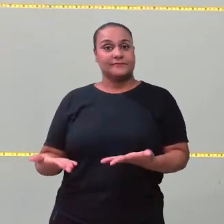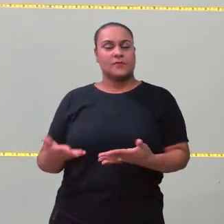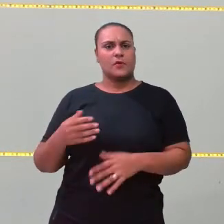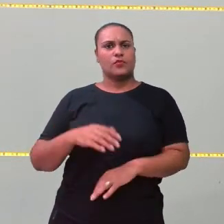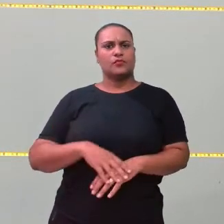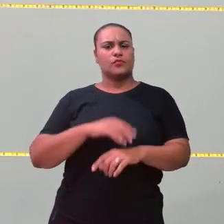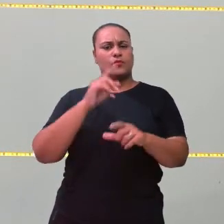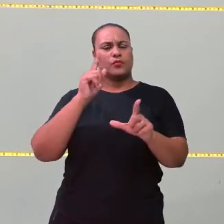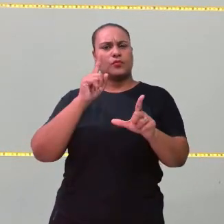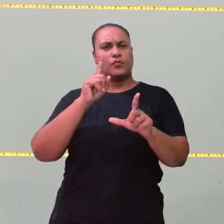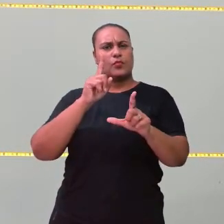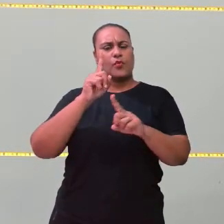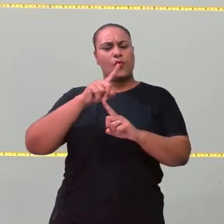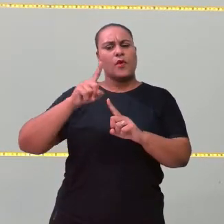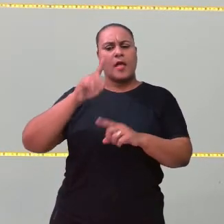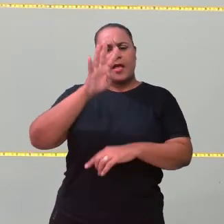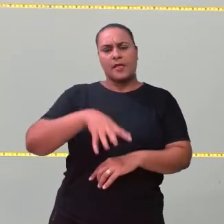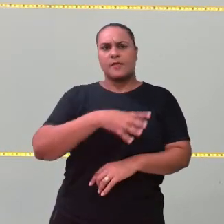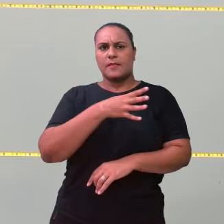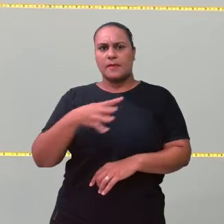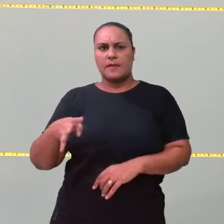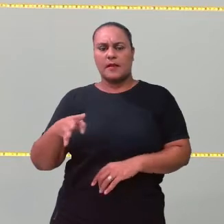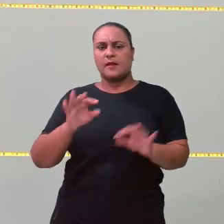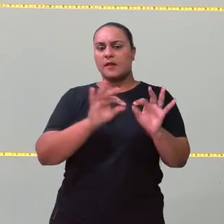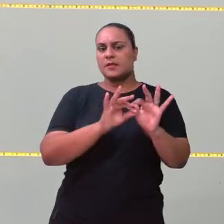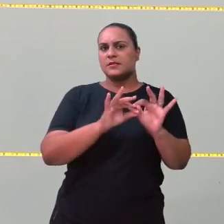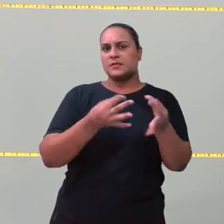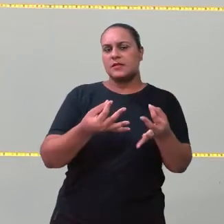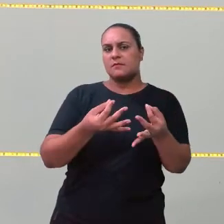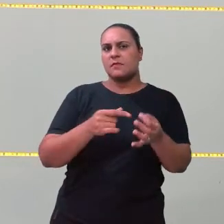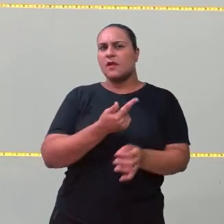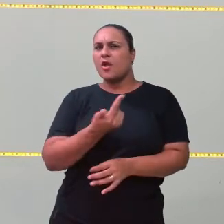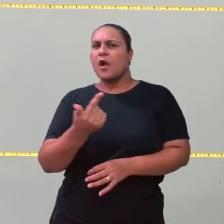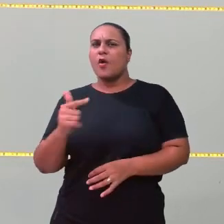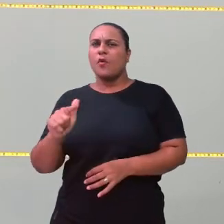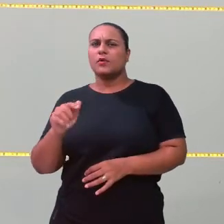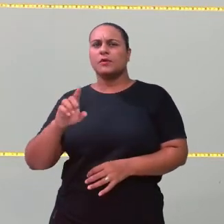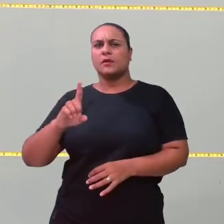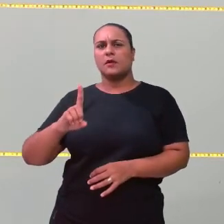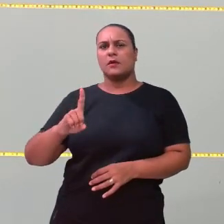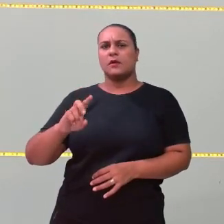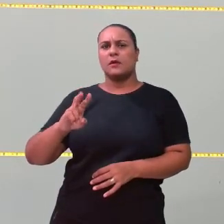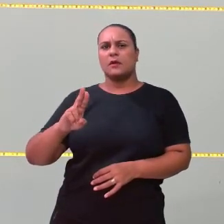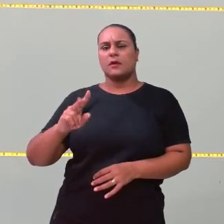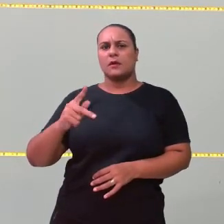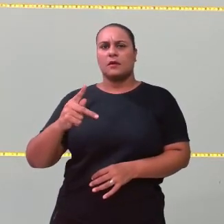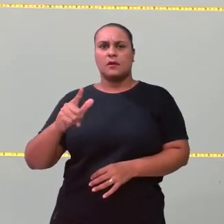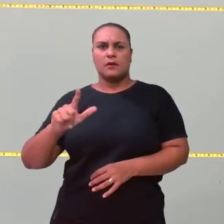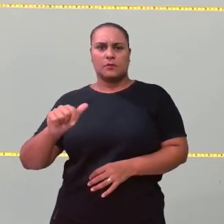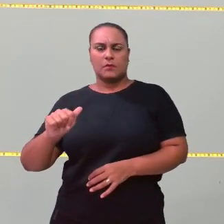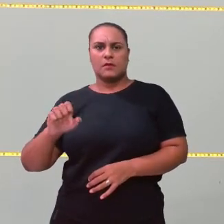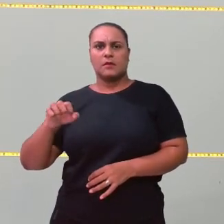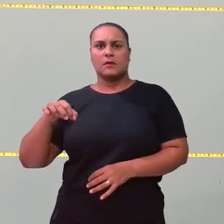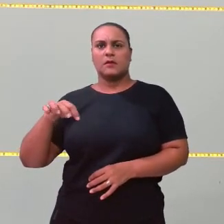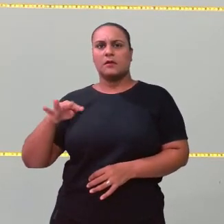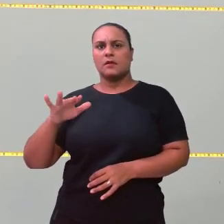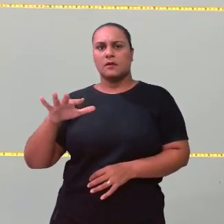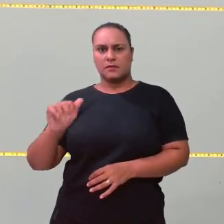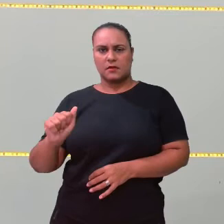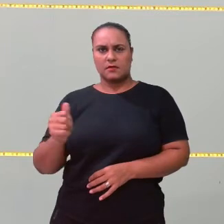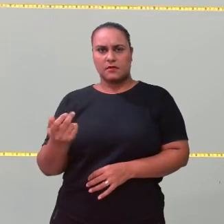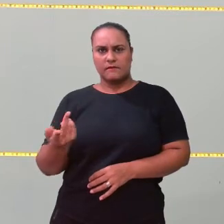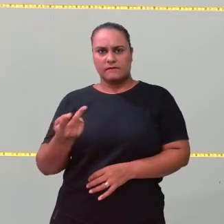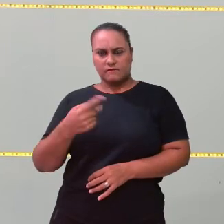tabela simples e tabela de dupla entrada, o que é que vem à sua mente? Você já conhece as características desse tipo de